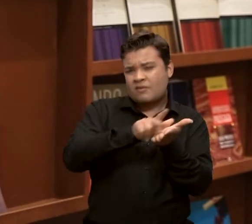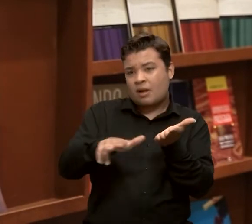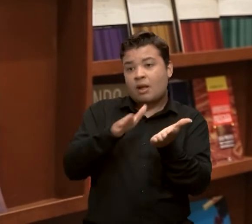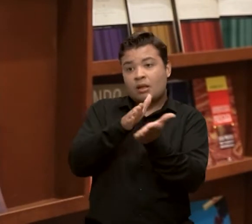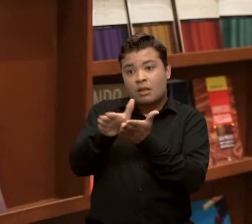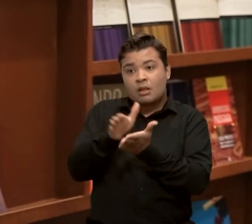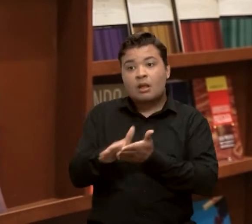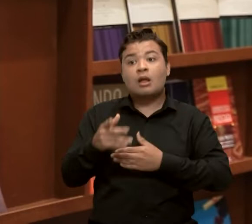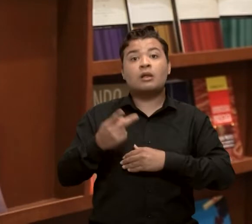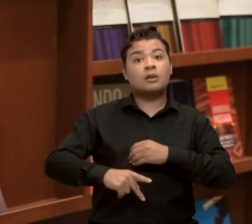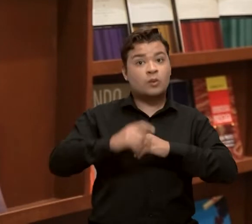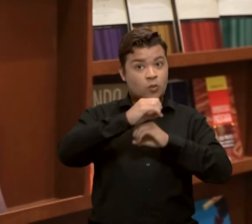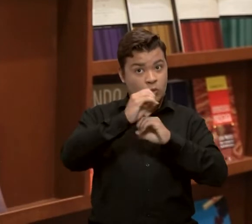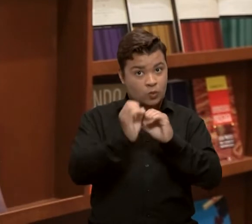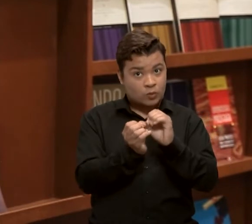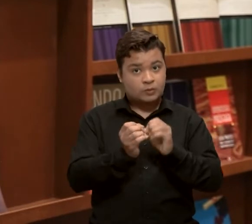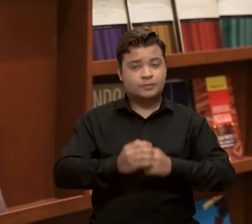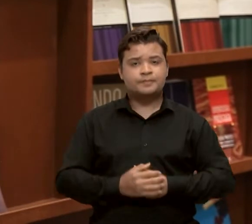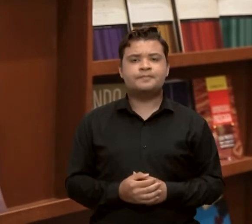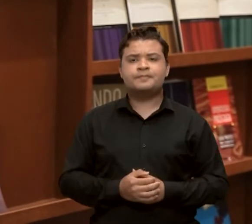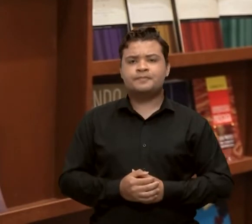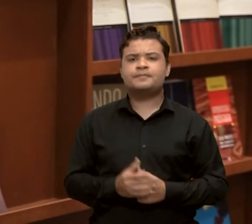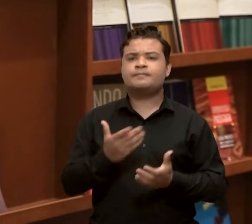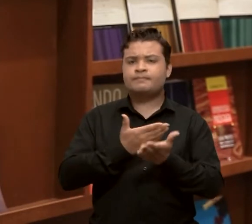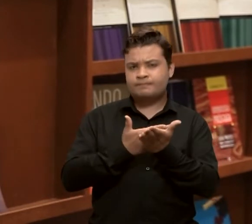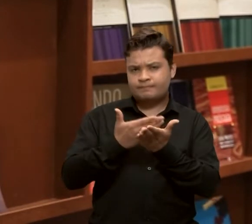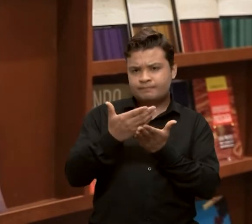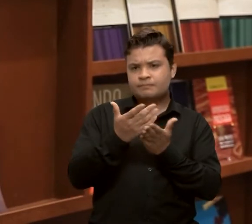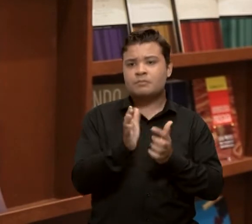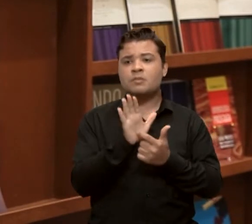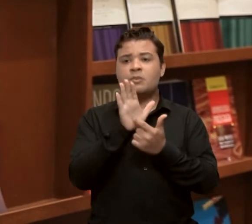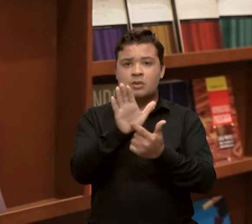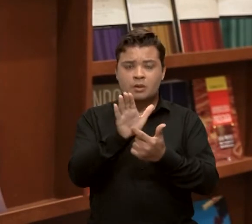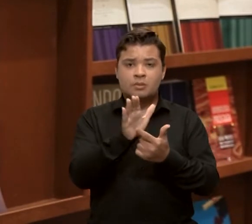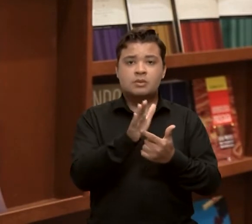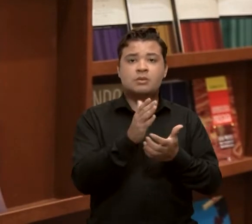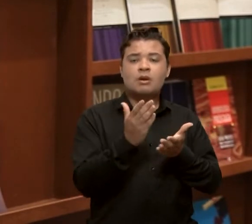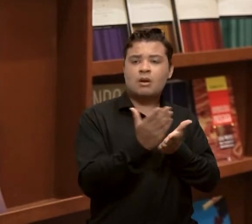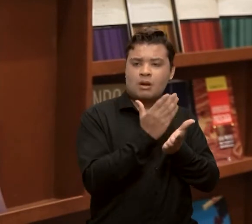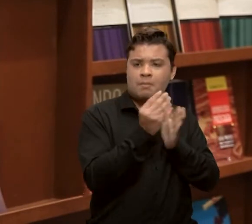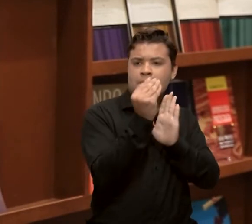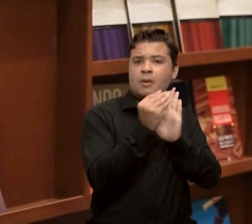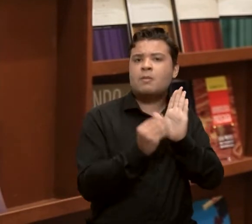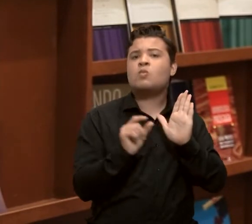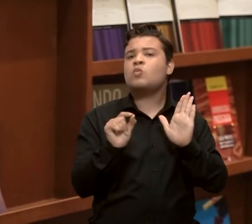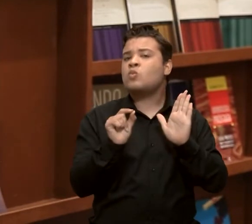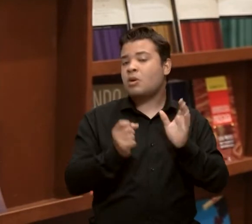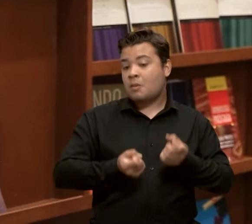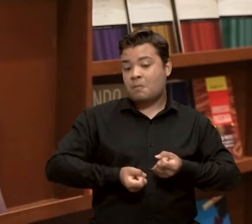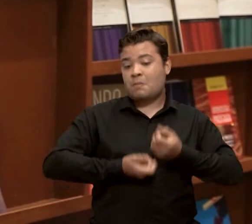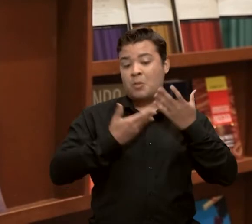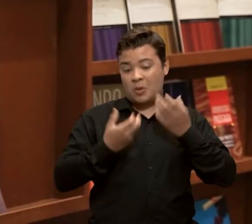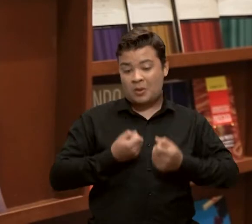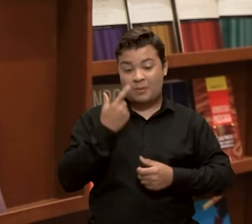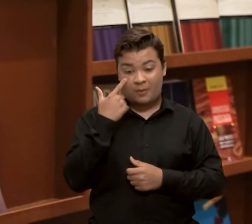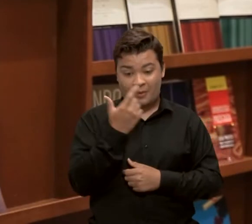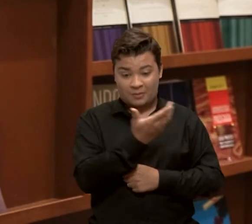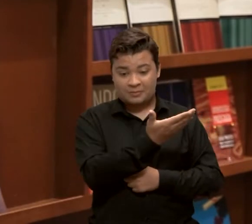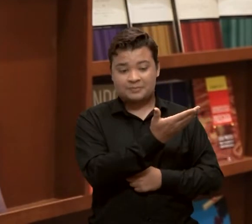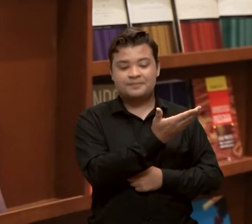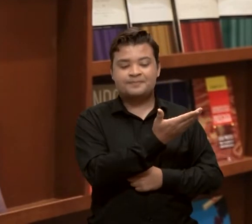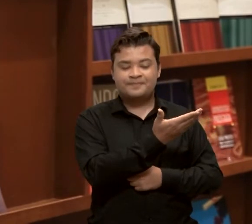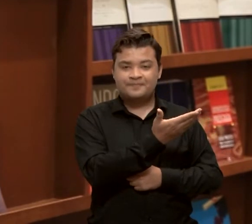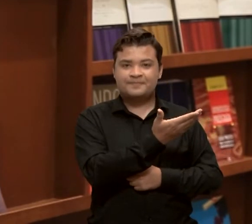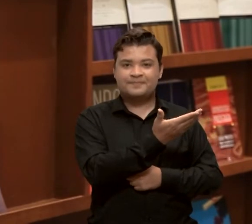pela editora UFG. Eu inicio com uma coletânea de poemas. Este livro aqui, ó,